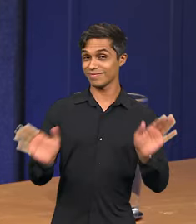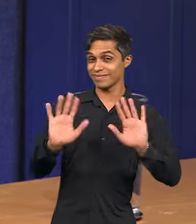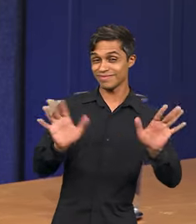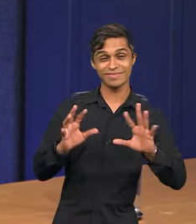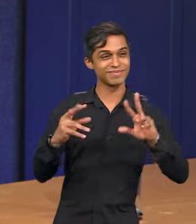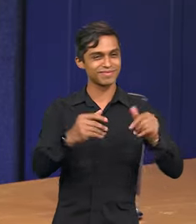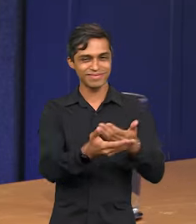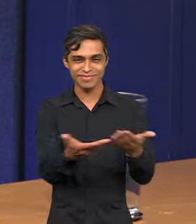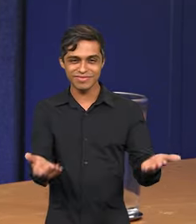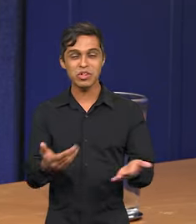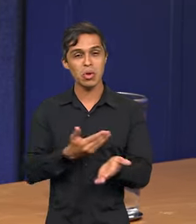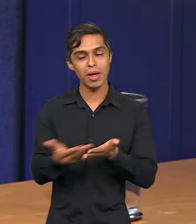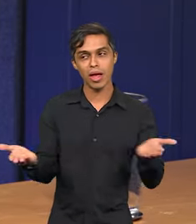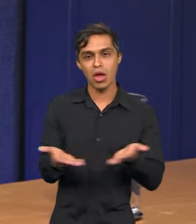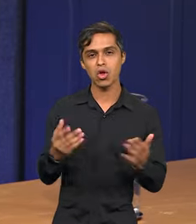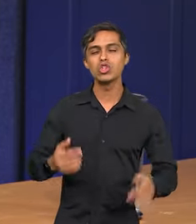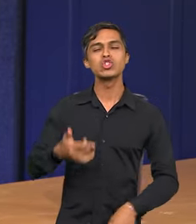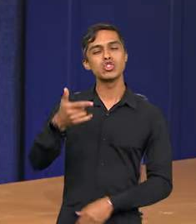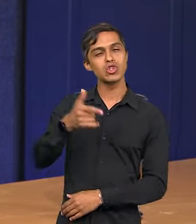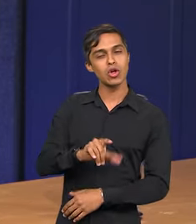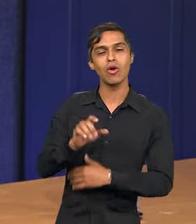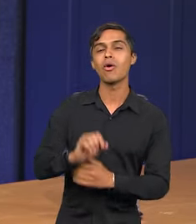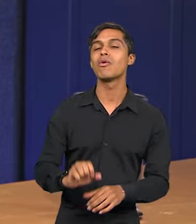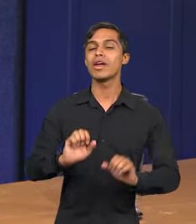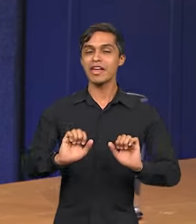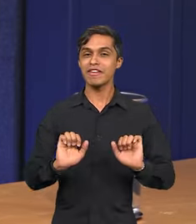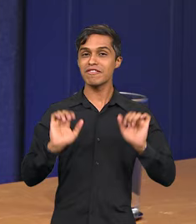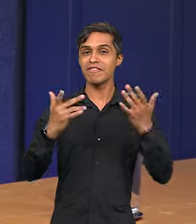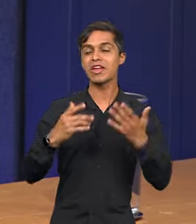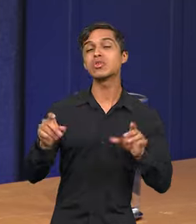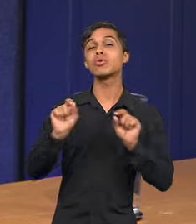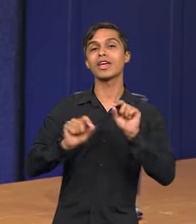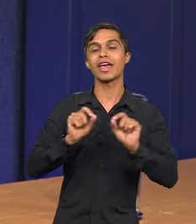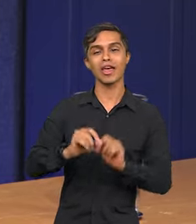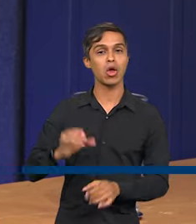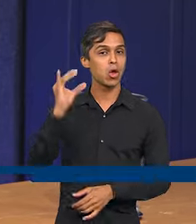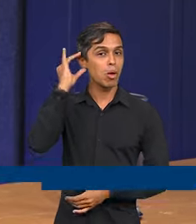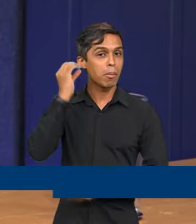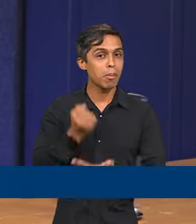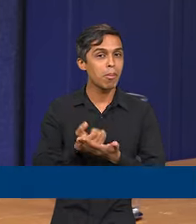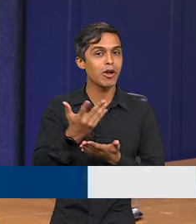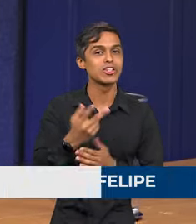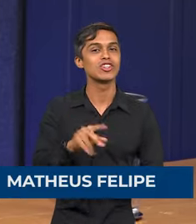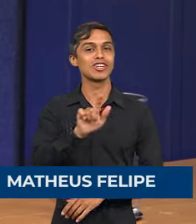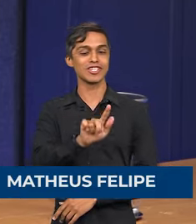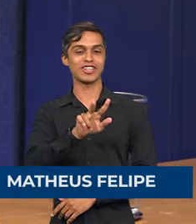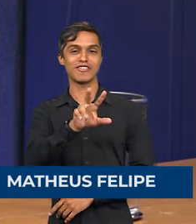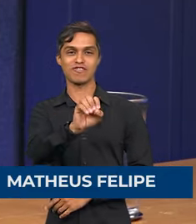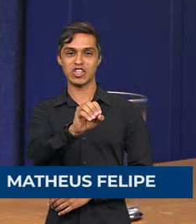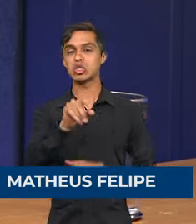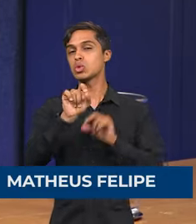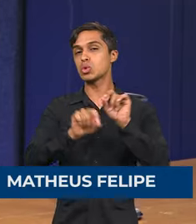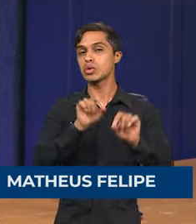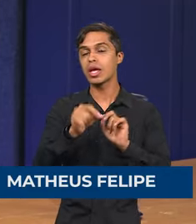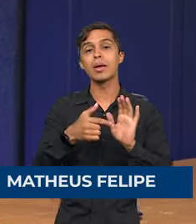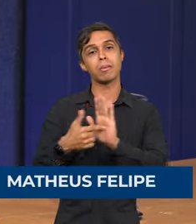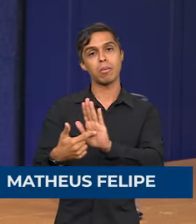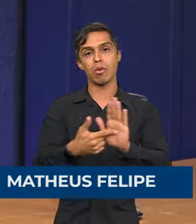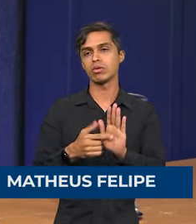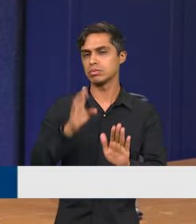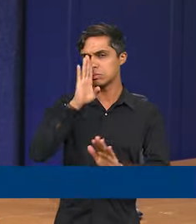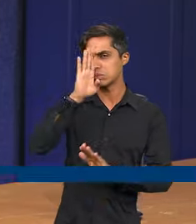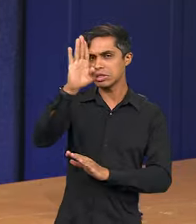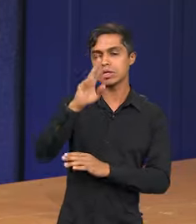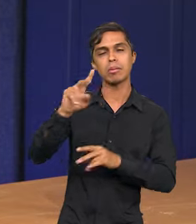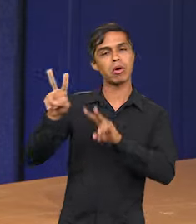Oi gente começa agora mais um pod G20 social um espaço para mostrar para você os principais